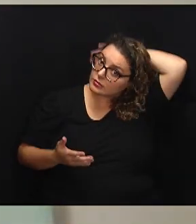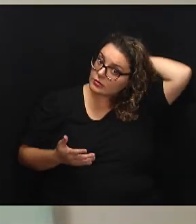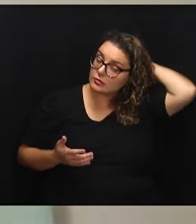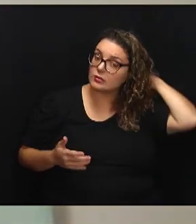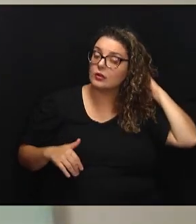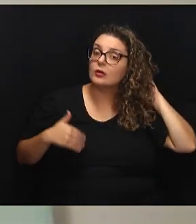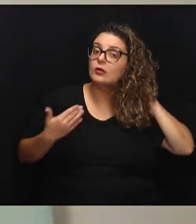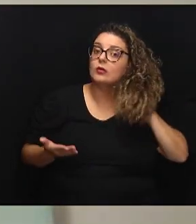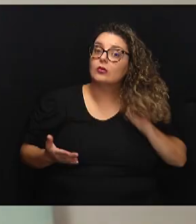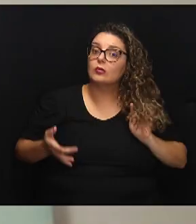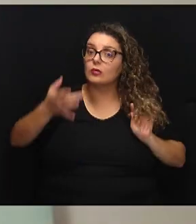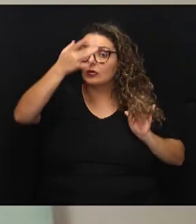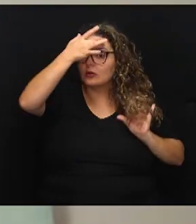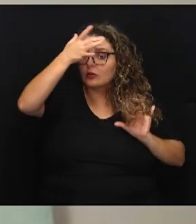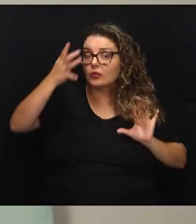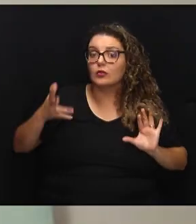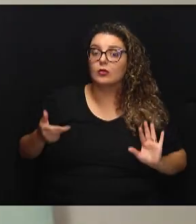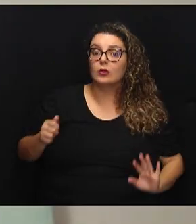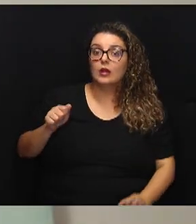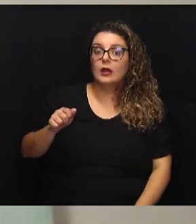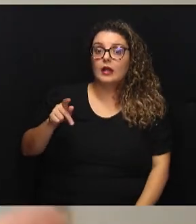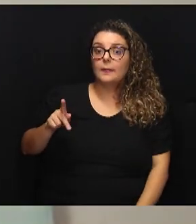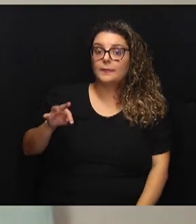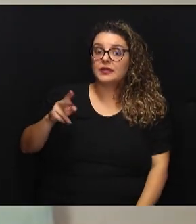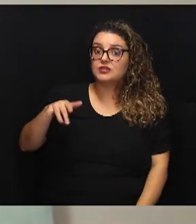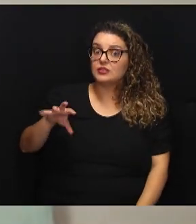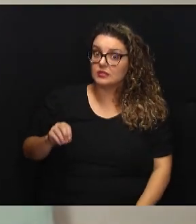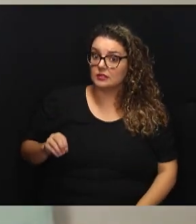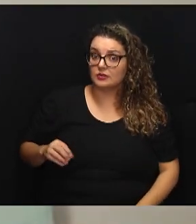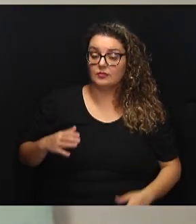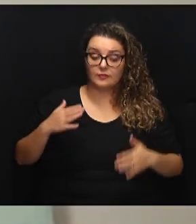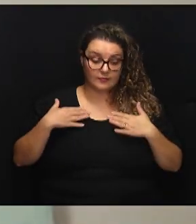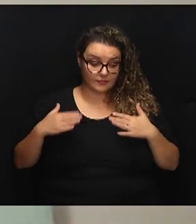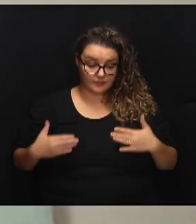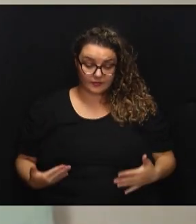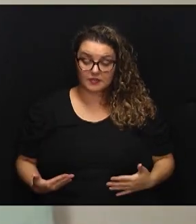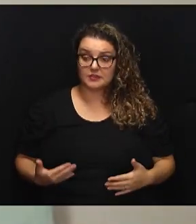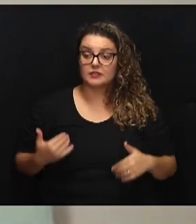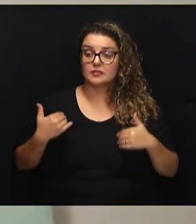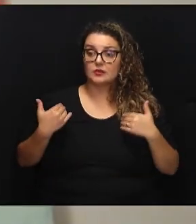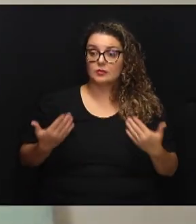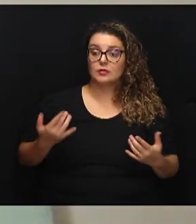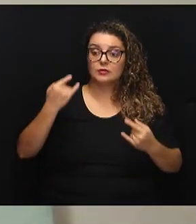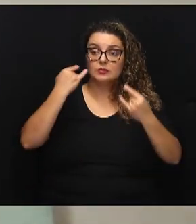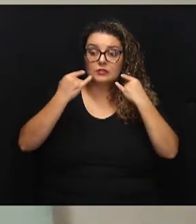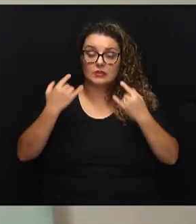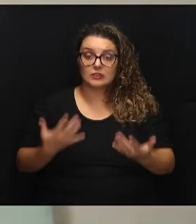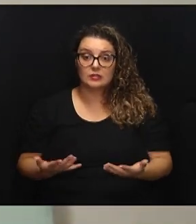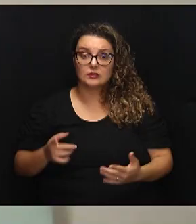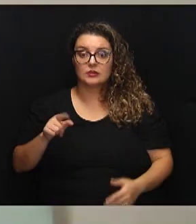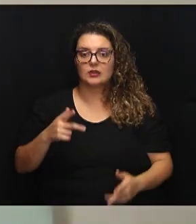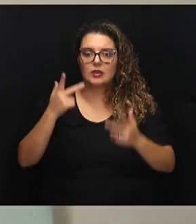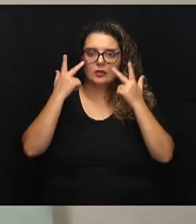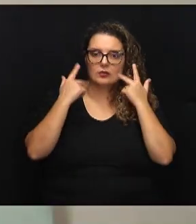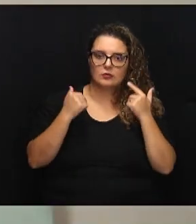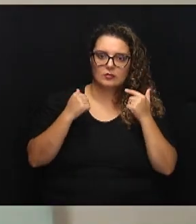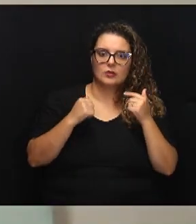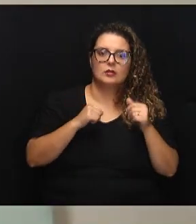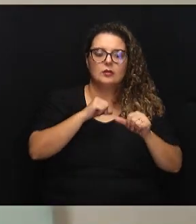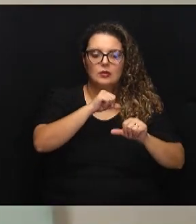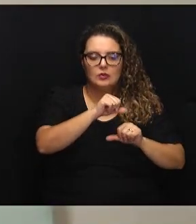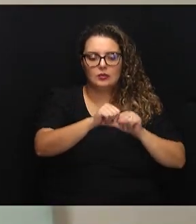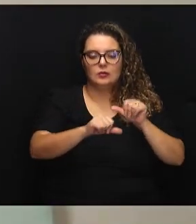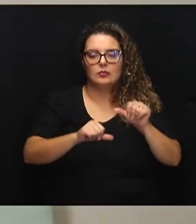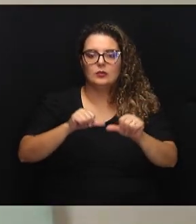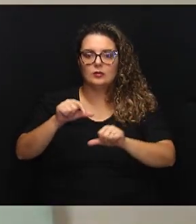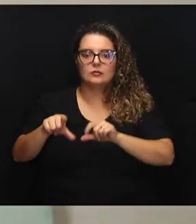aptidão dela, a aptidão física também, o quanto ela está ali interessada naquilo, e é normal que a criança mude algumas vezes de